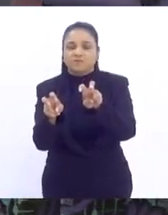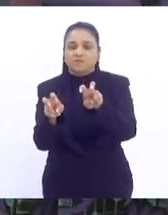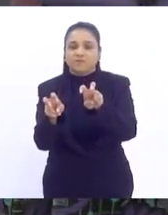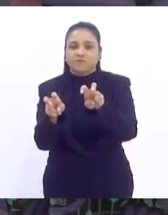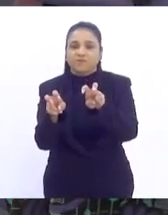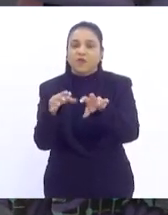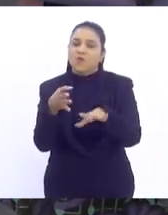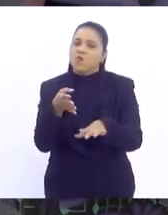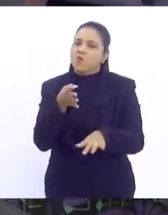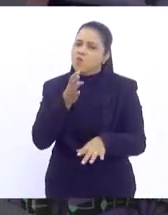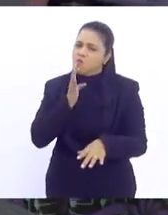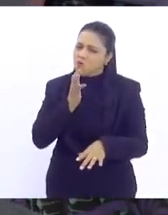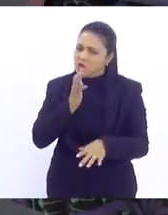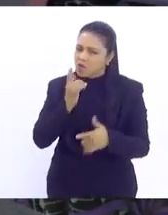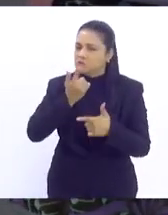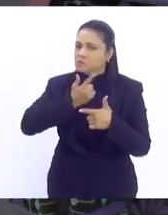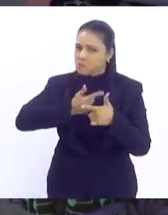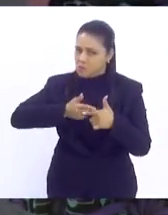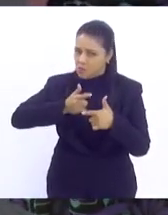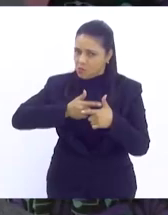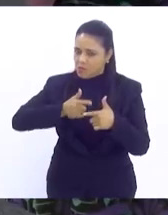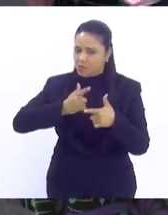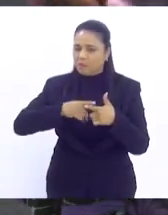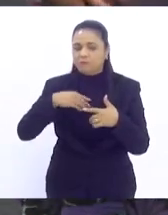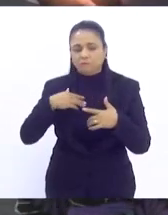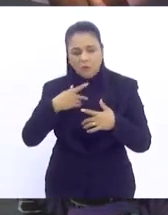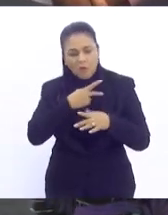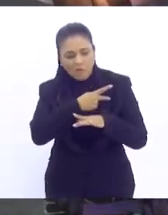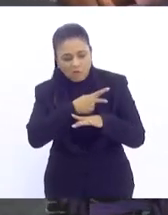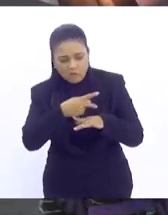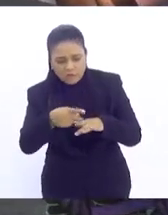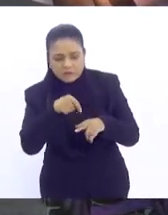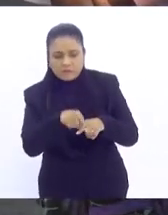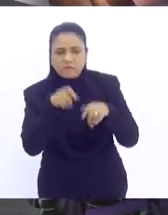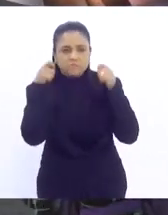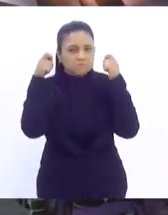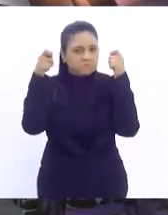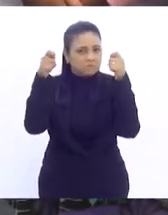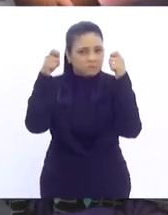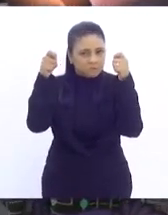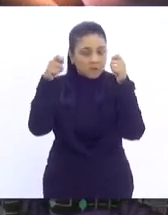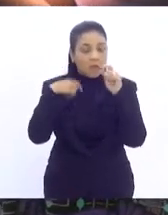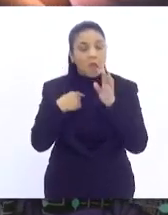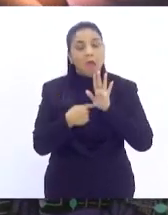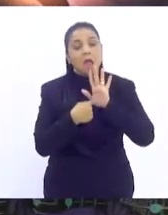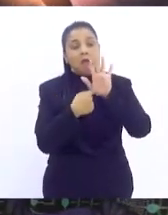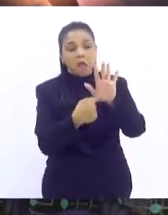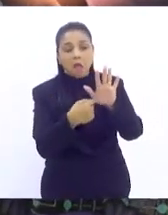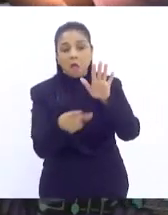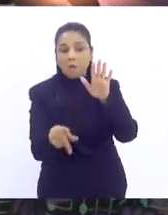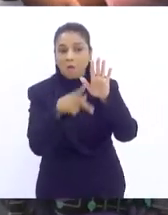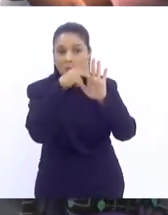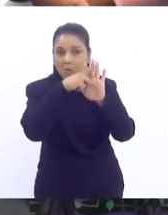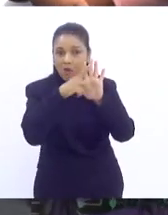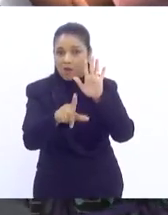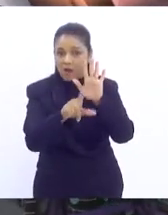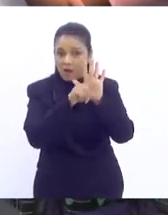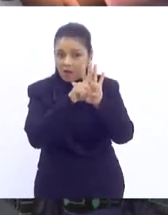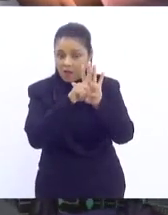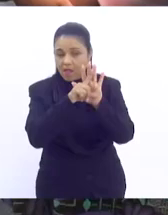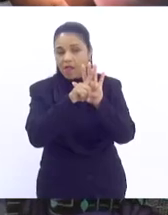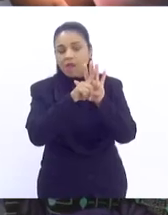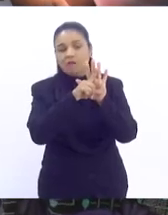eu conheço o problema tive lá numa manifestação apresentei um projeto de lei nessa casa tombando